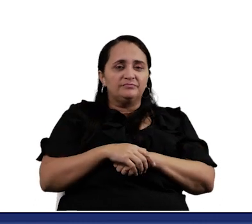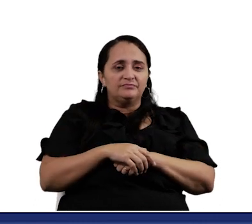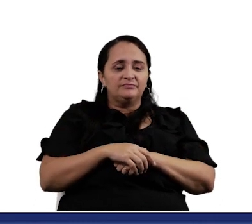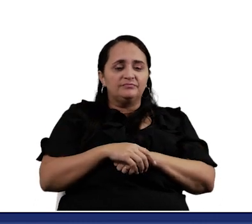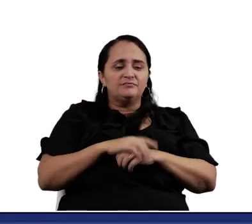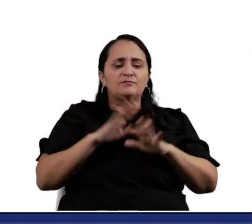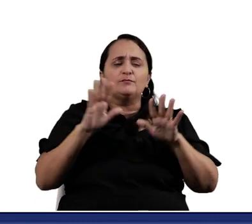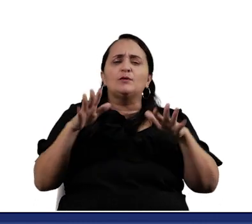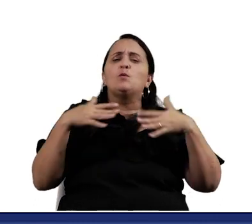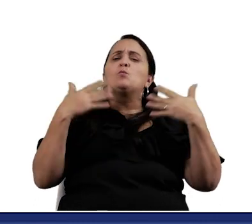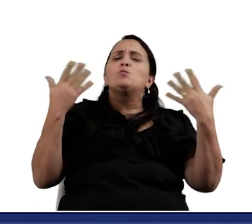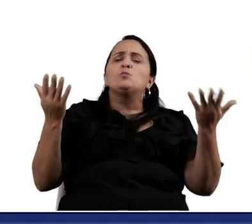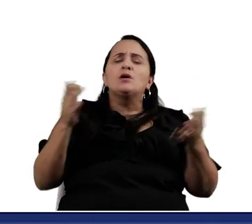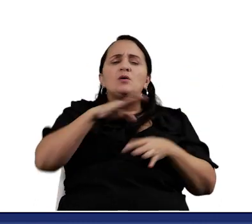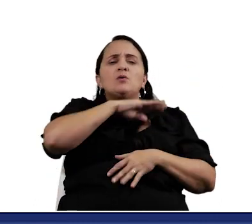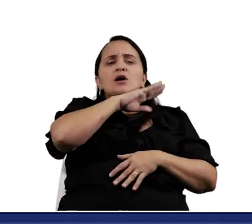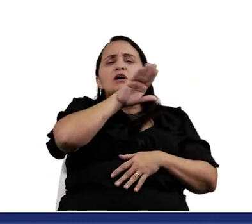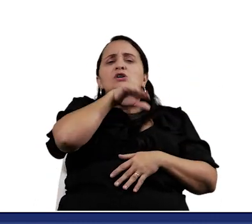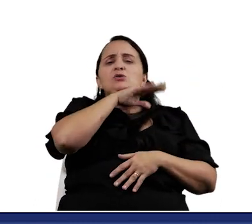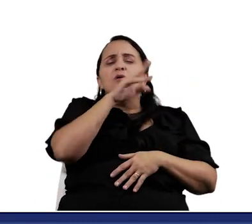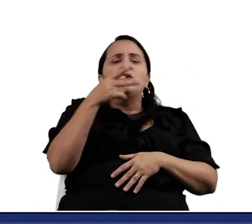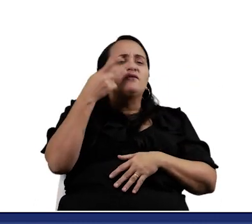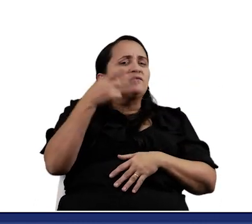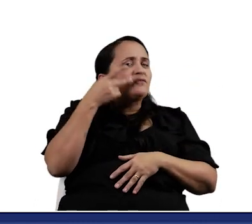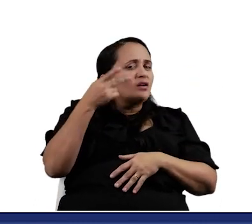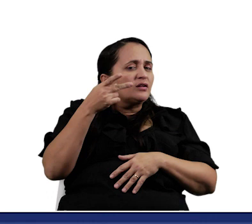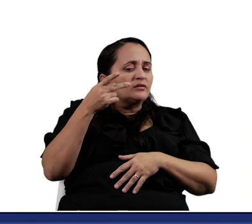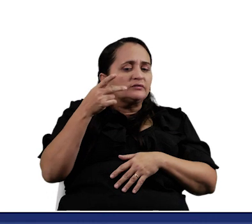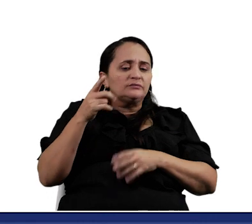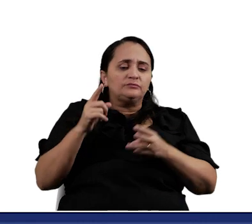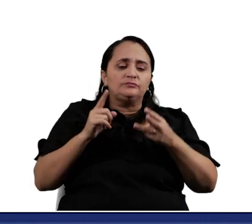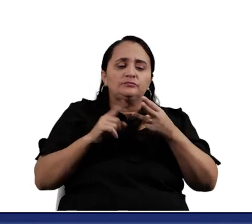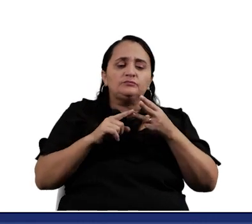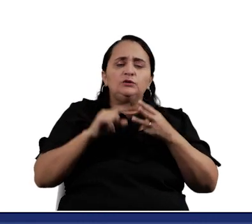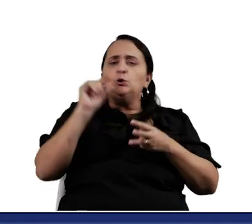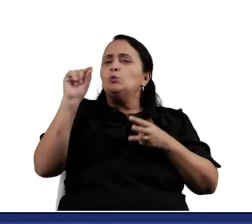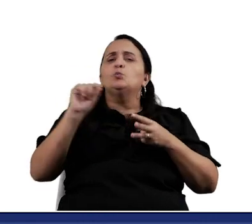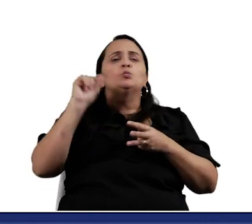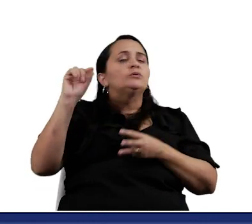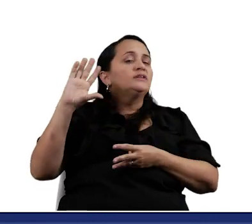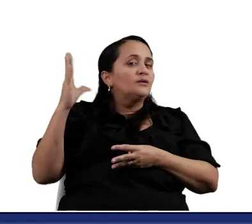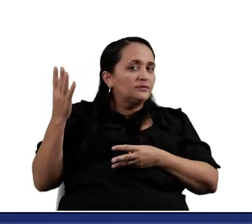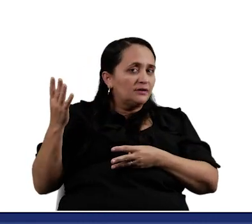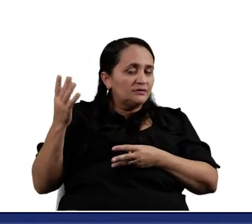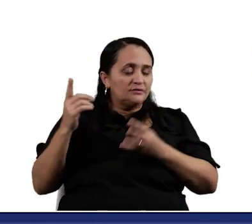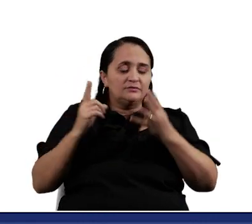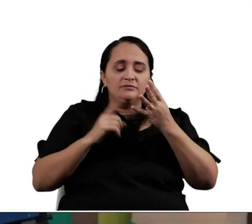animal referido na história? O que acontece com este animal? E por que isso